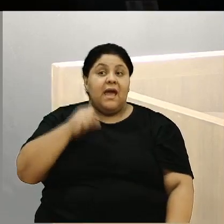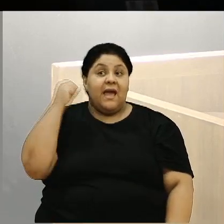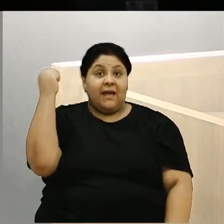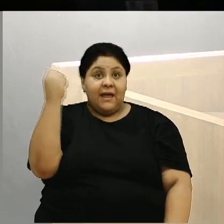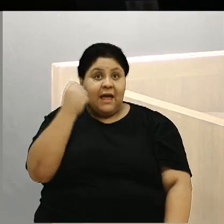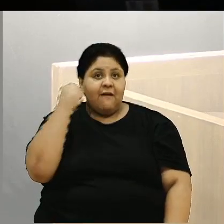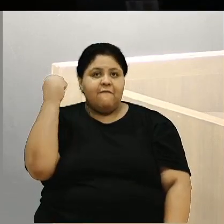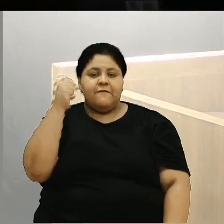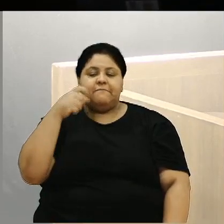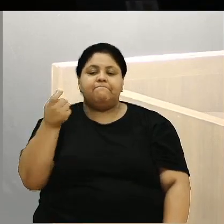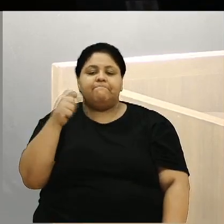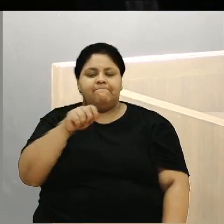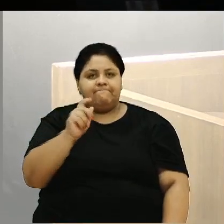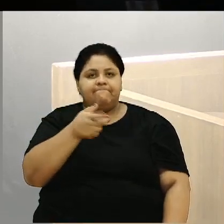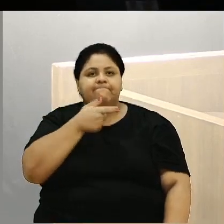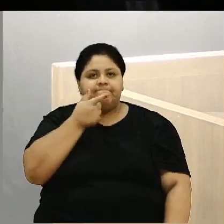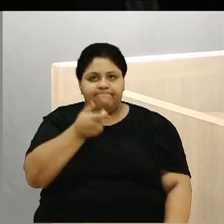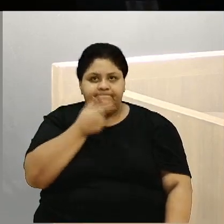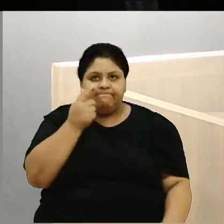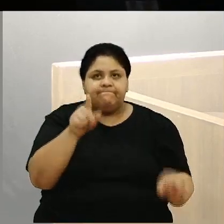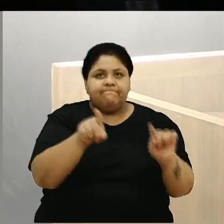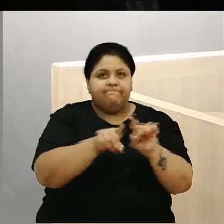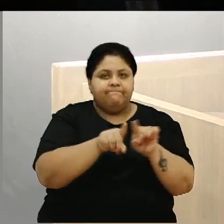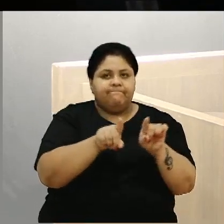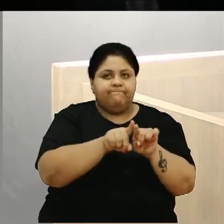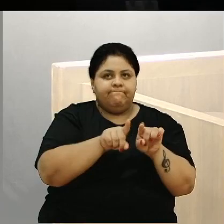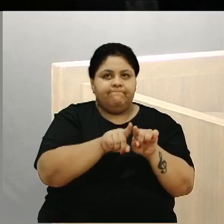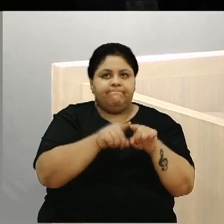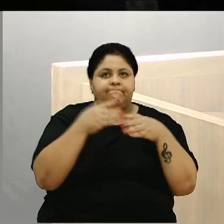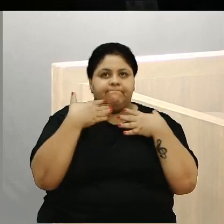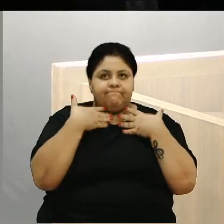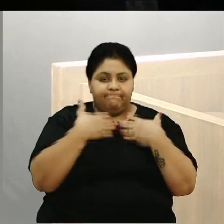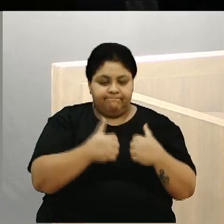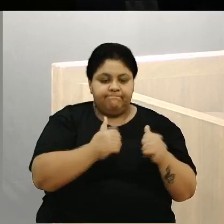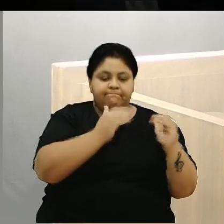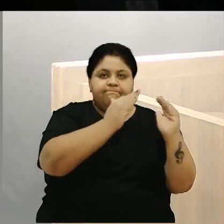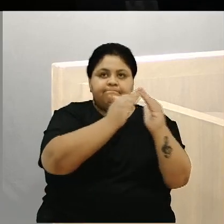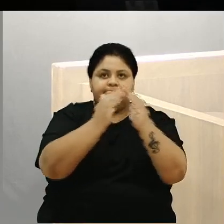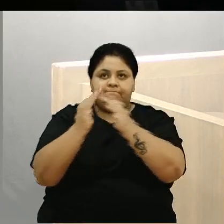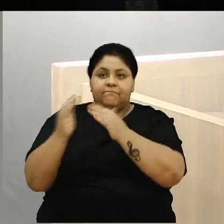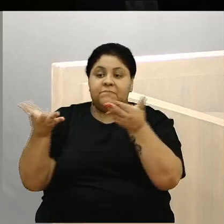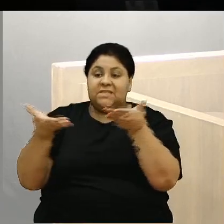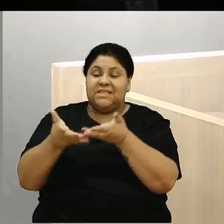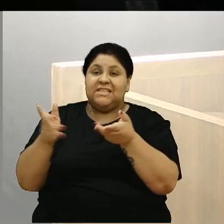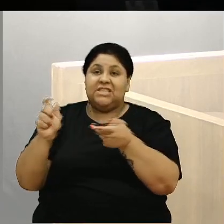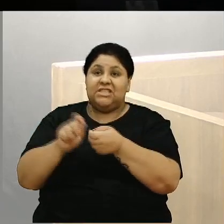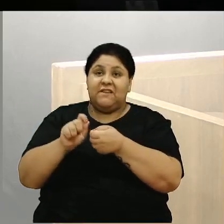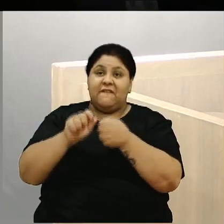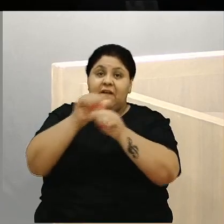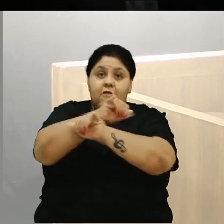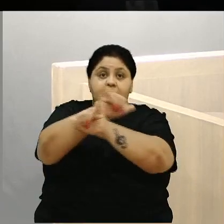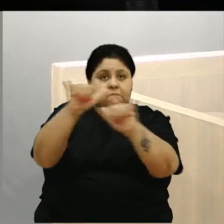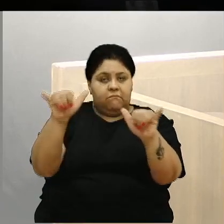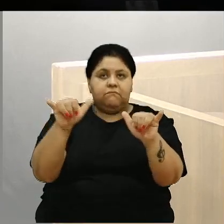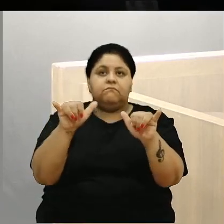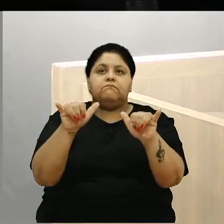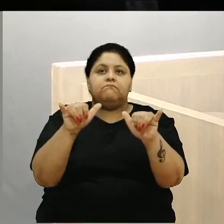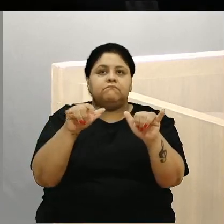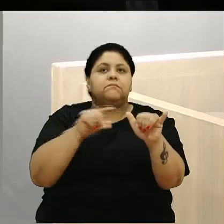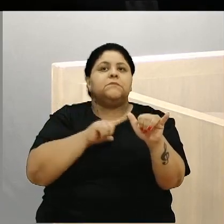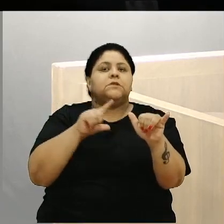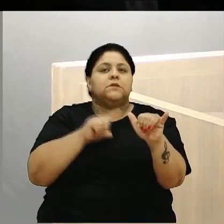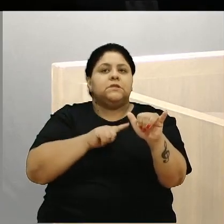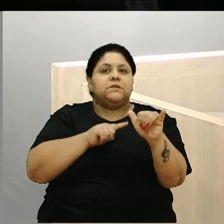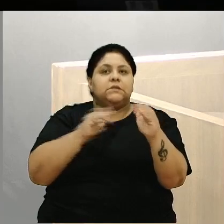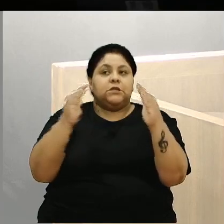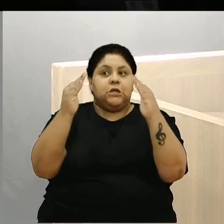preciso dizer que também a Secretaria de Habitação, né, já fez um comunicado de que existe lonas,